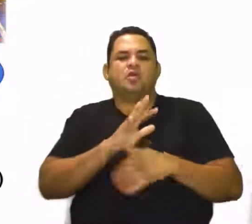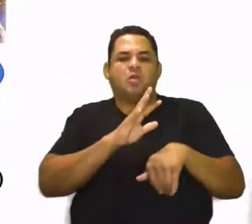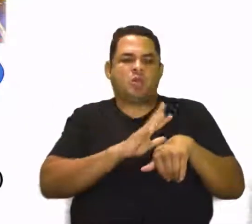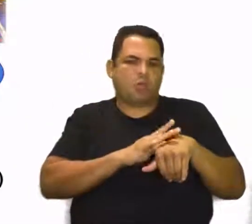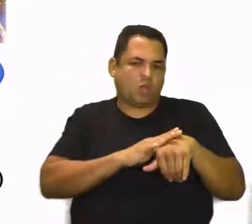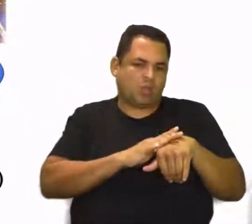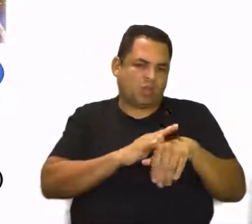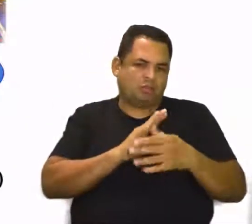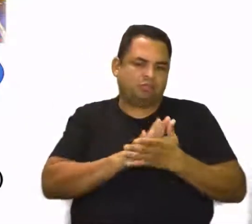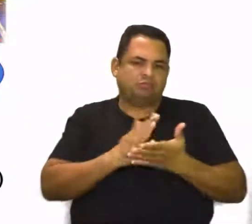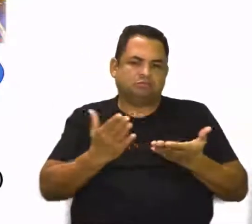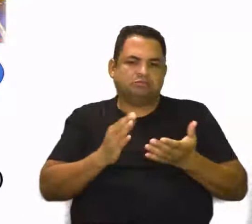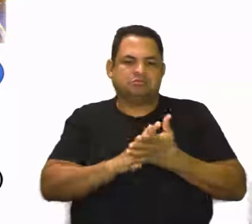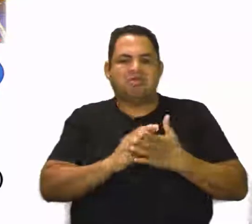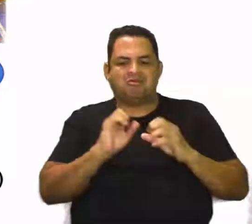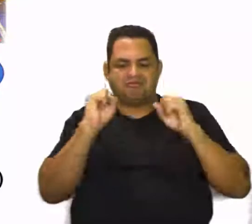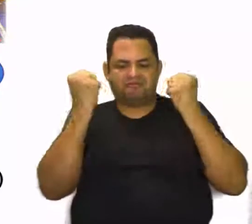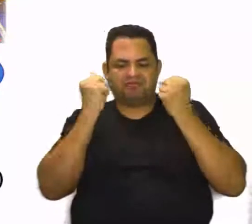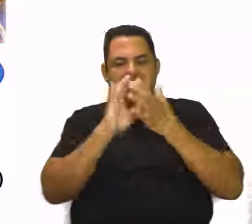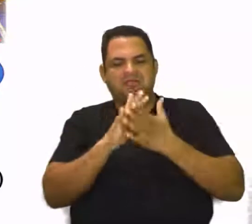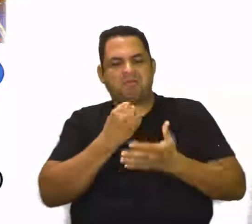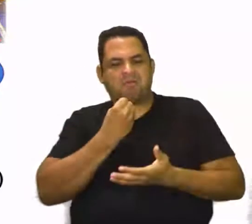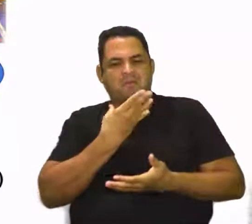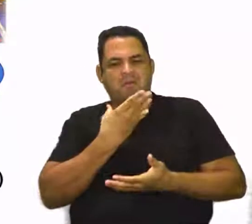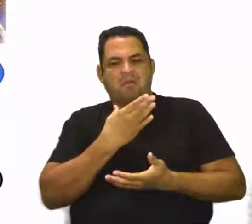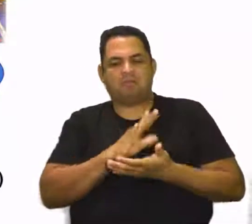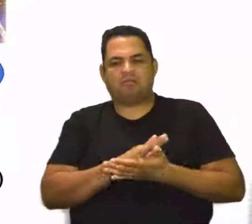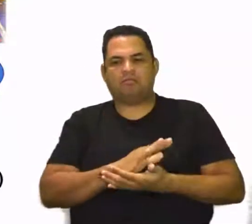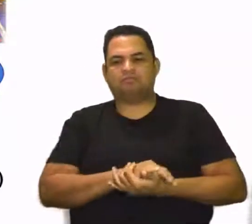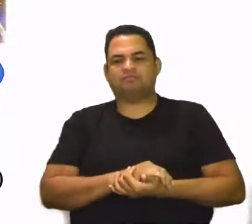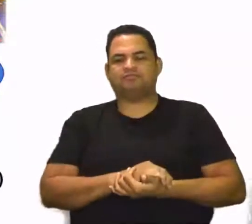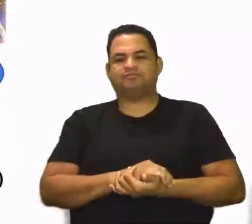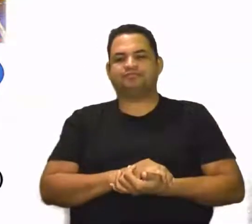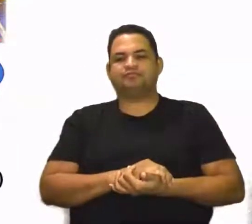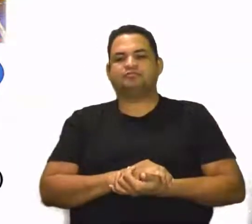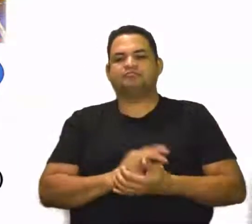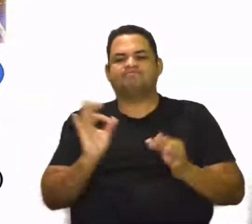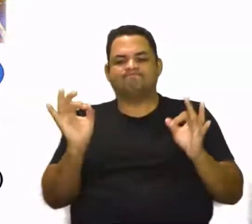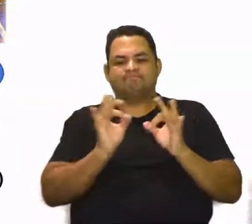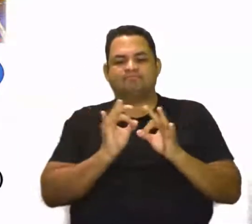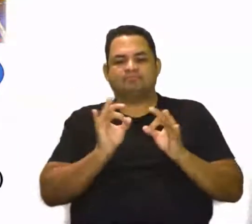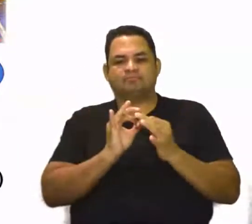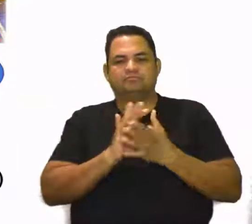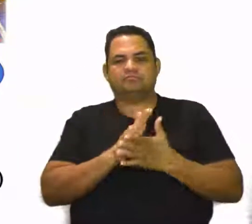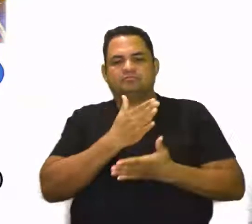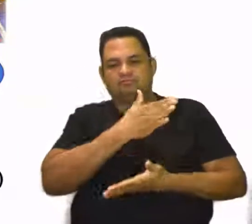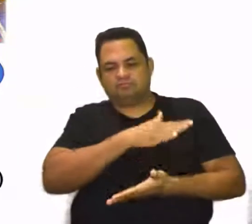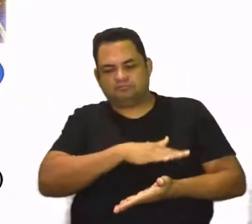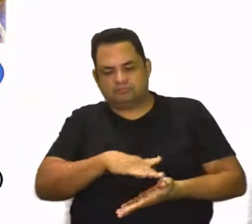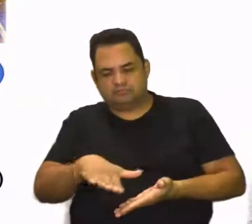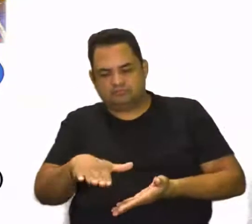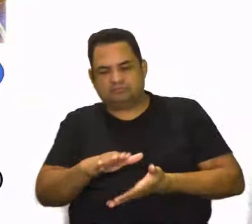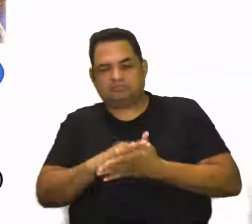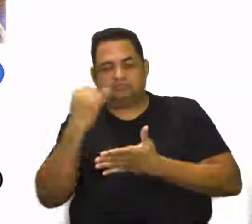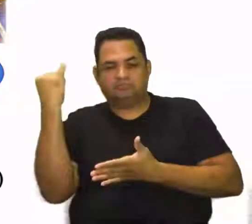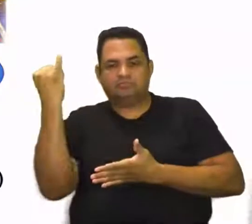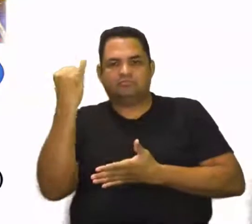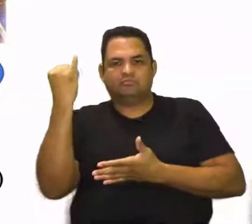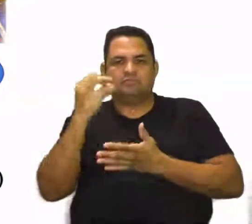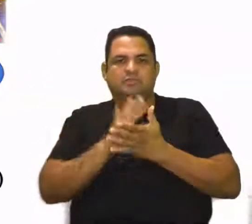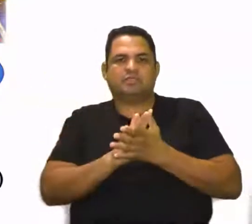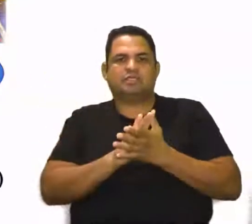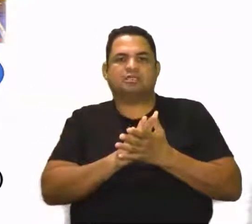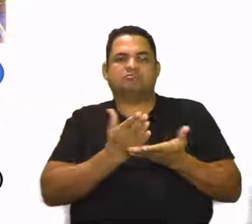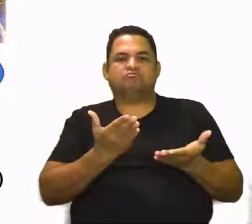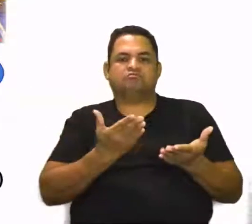diversas doenças e, claro, condicionamento físico. Perfeito. Então a gente vê que na infância, muito importante, na